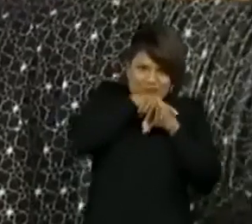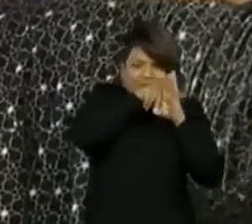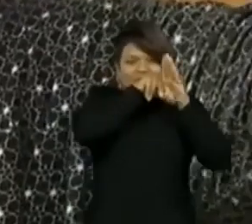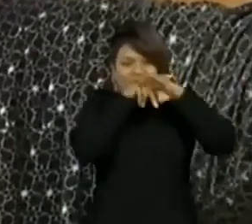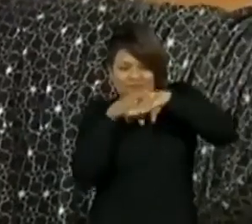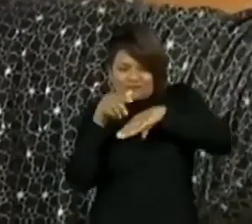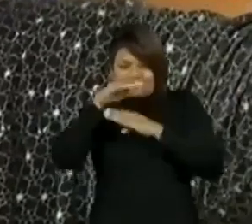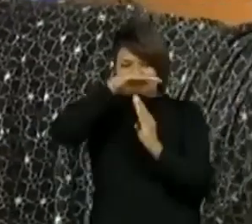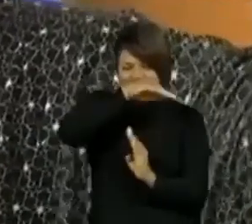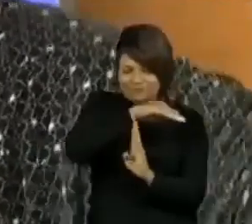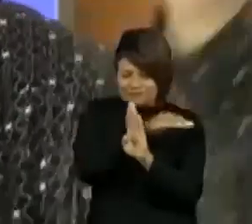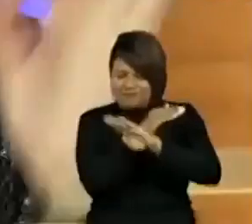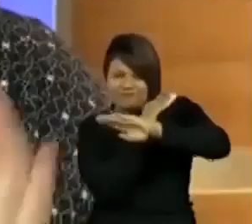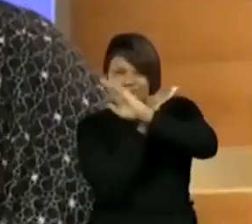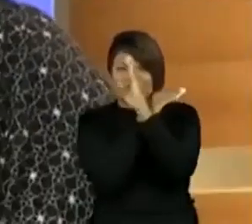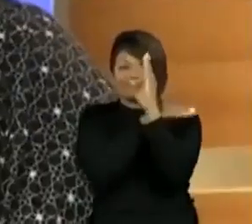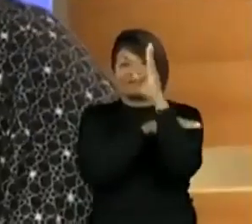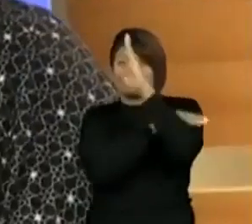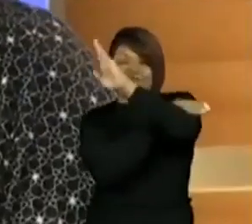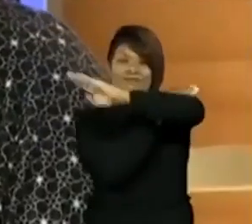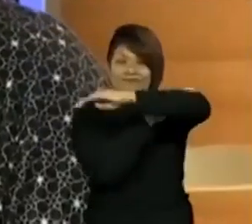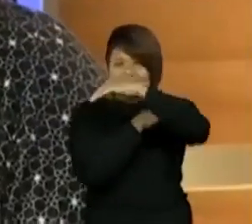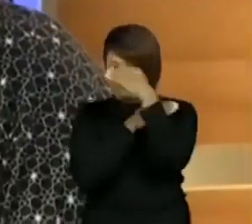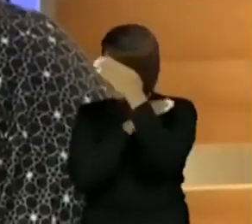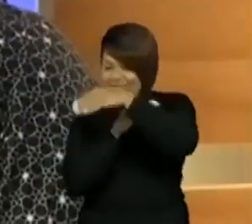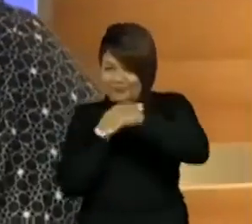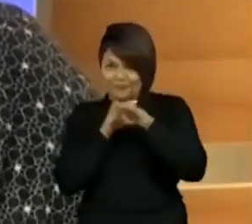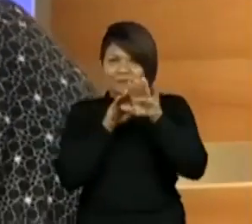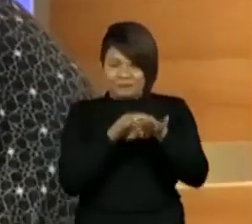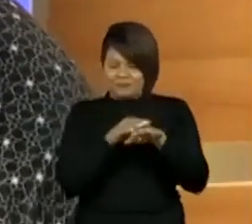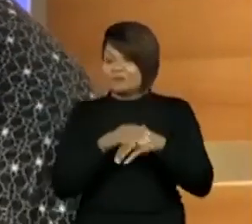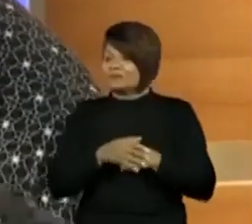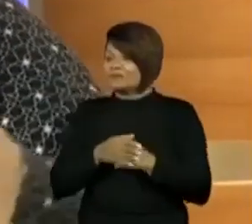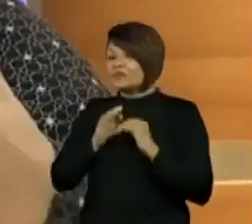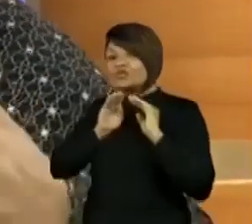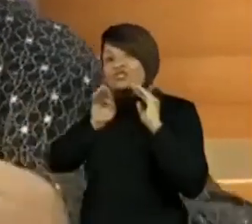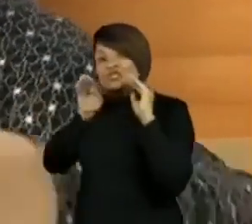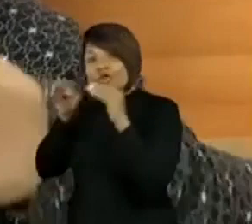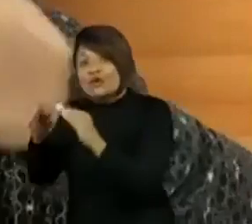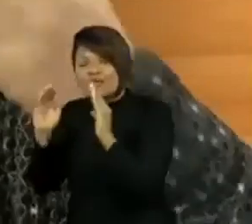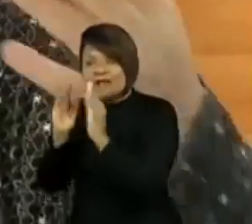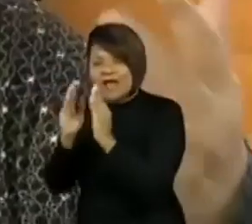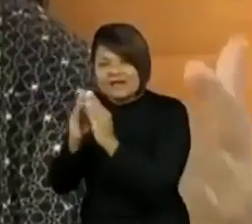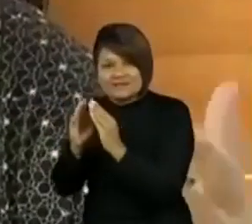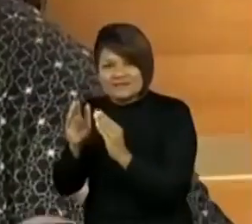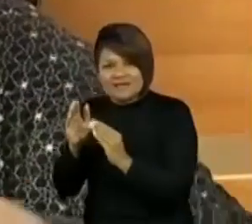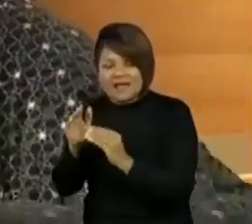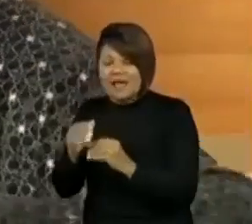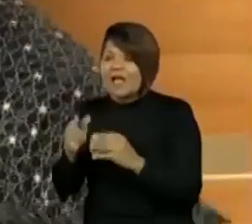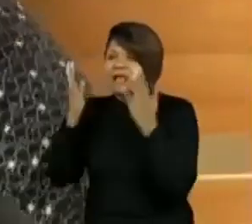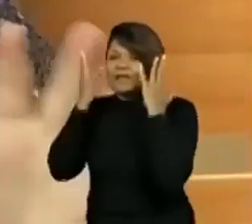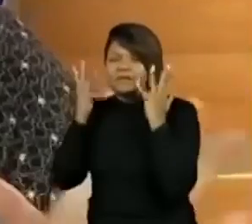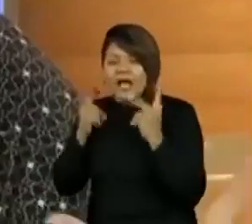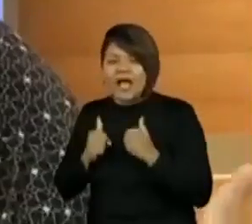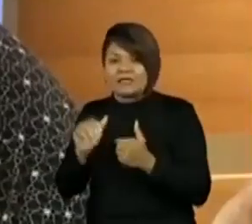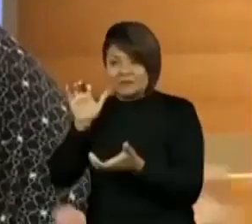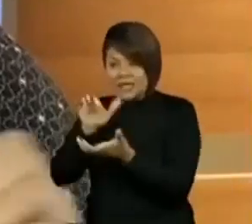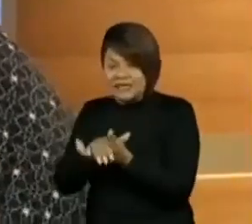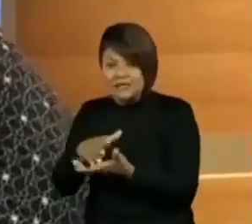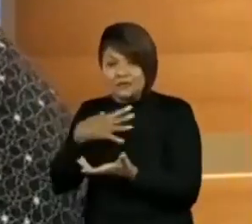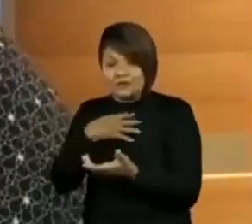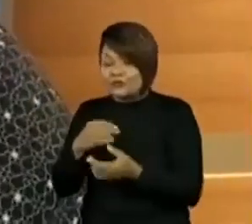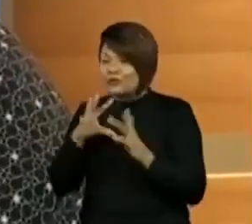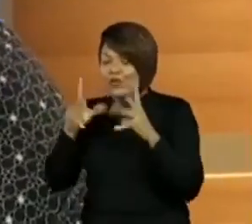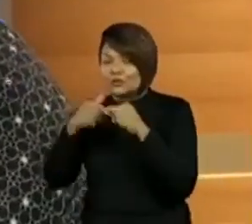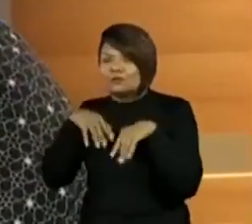para casa. Quando ela chegou em casa, o marido, os filhos, os animais, todos